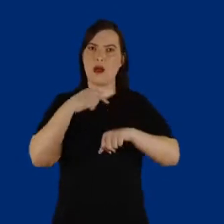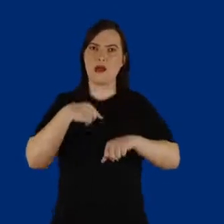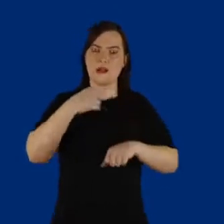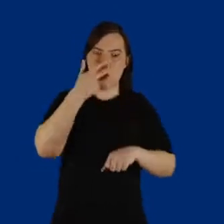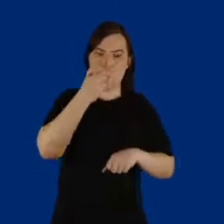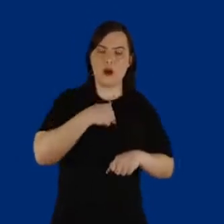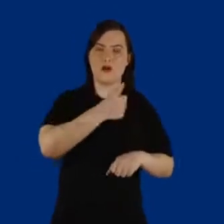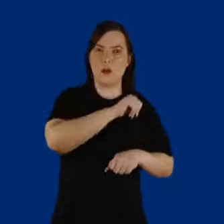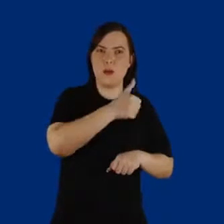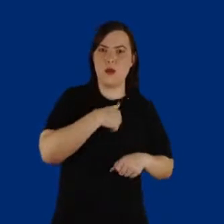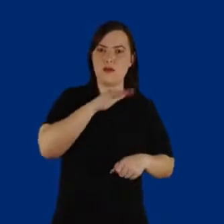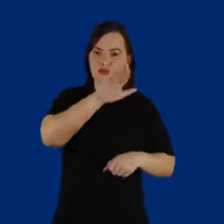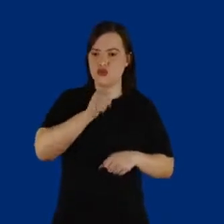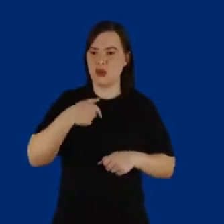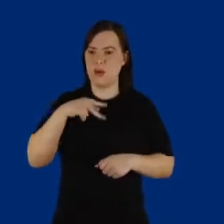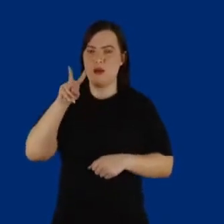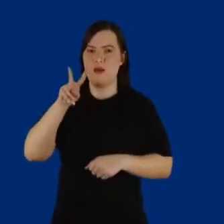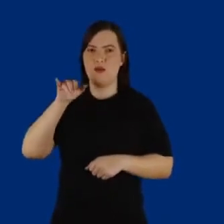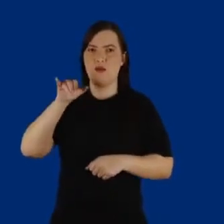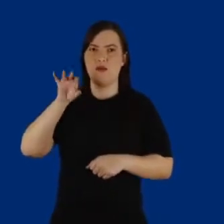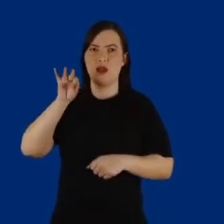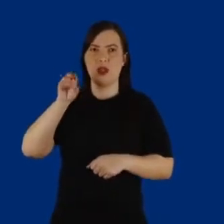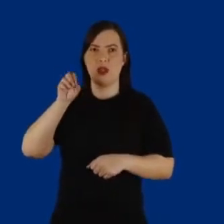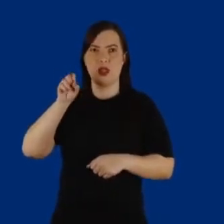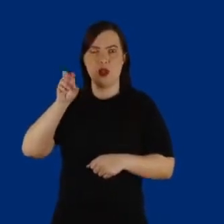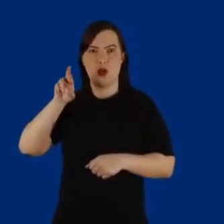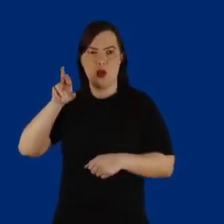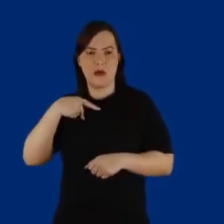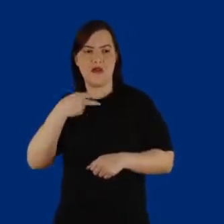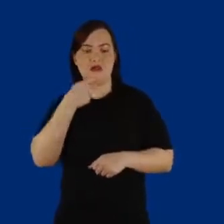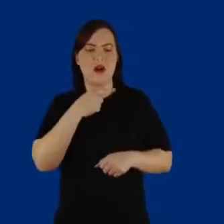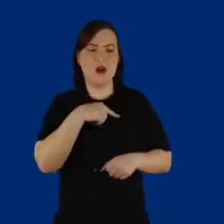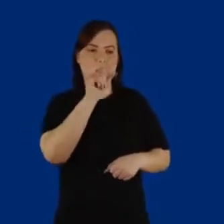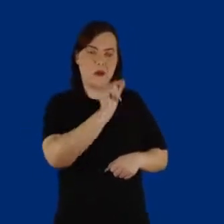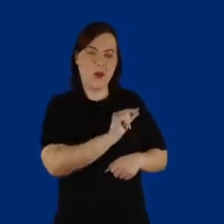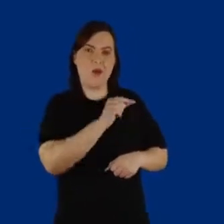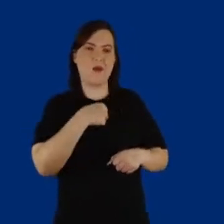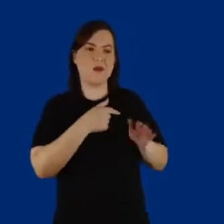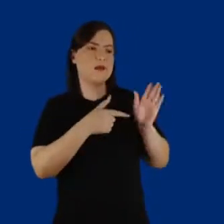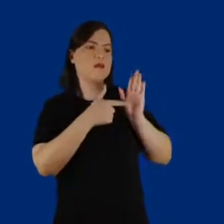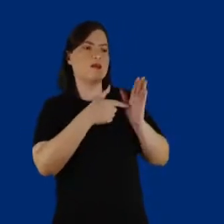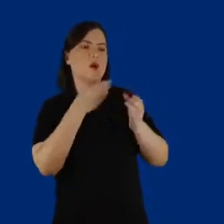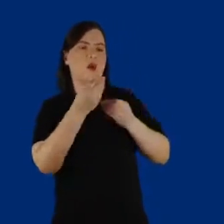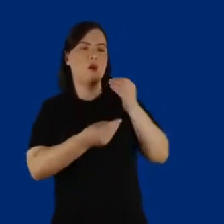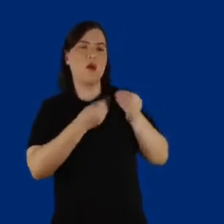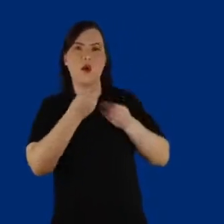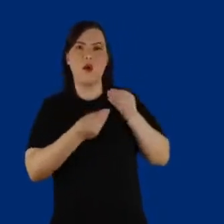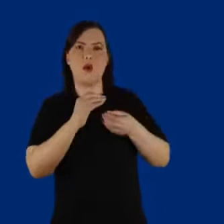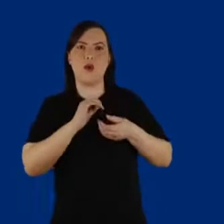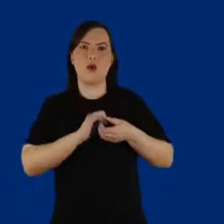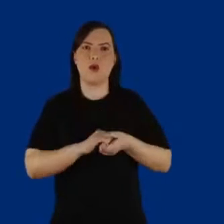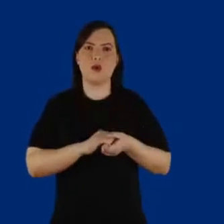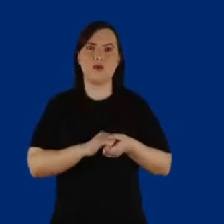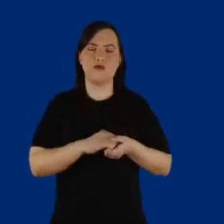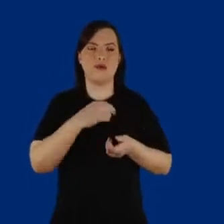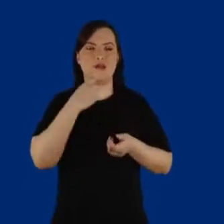eu vou convidar o Vitor para que ele possa fazer um comentário sobre a apresentação da Jess e